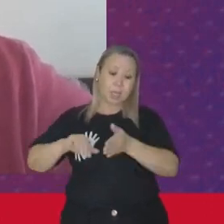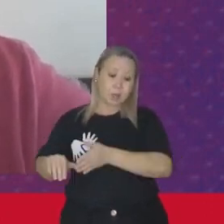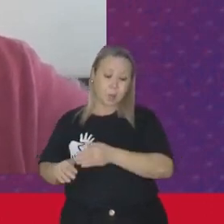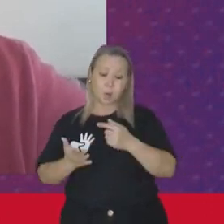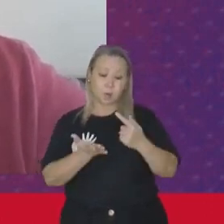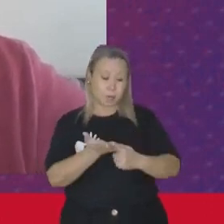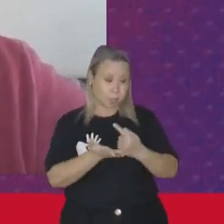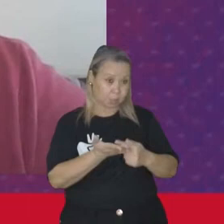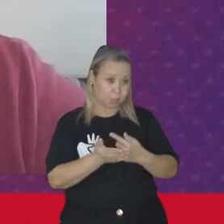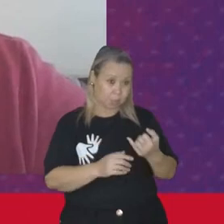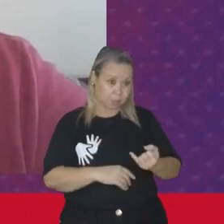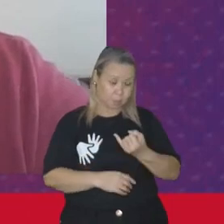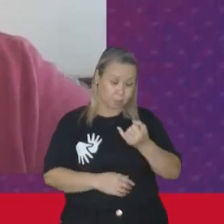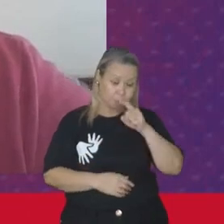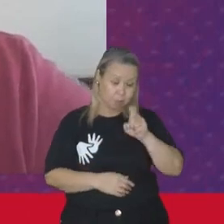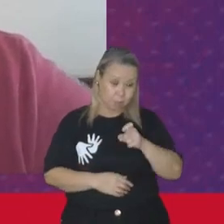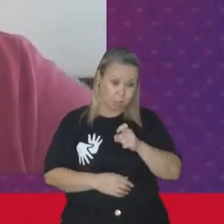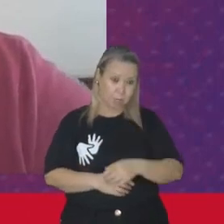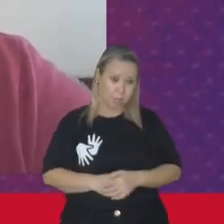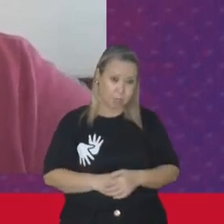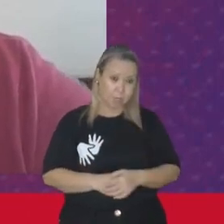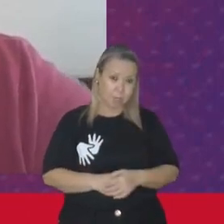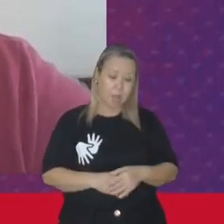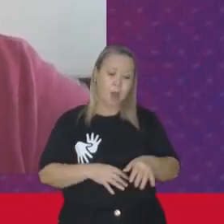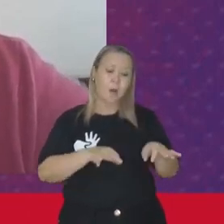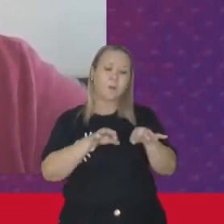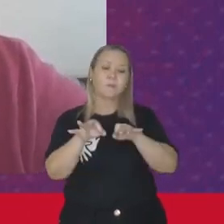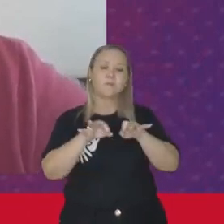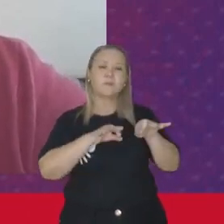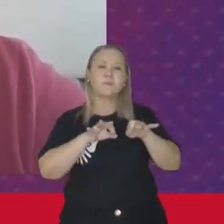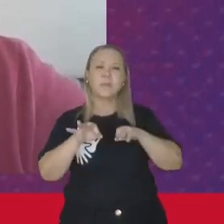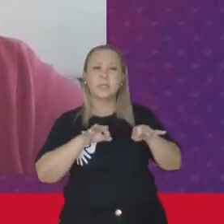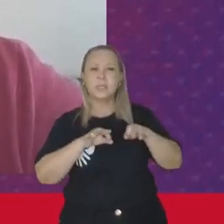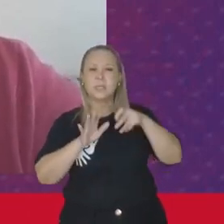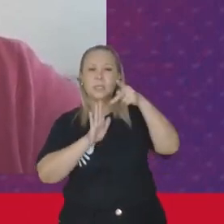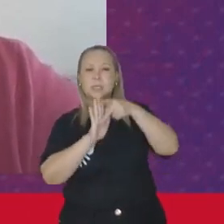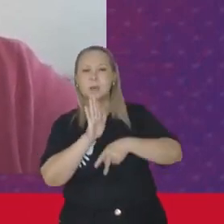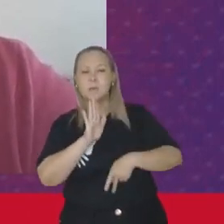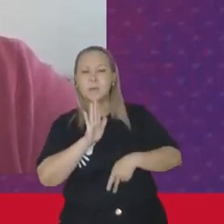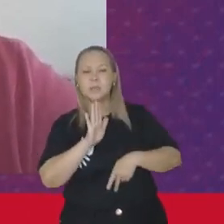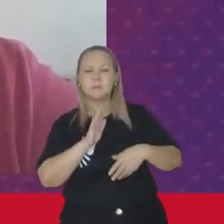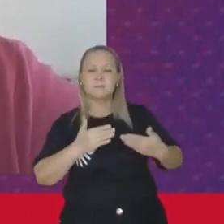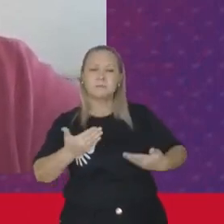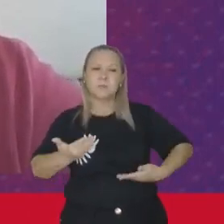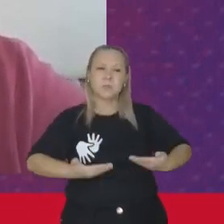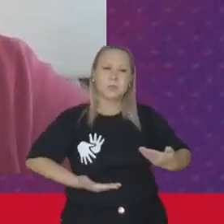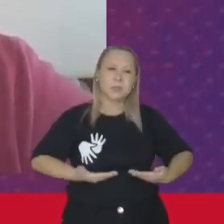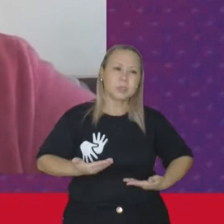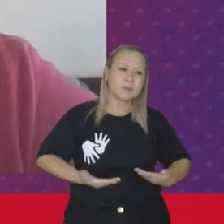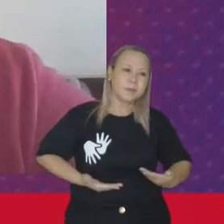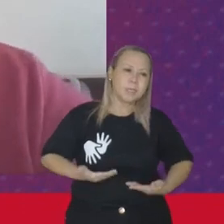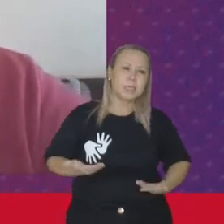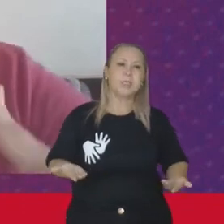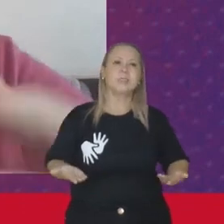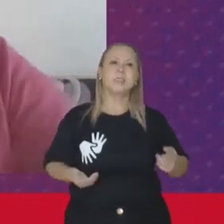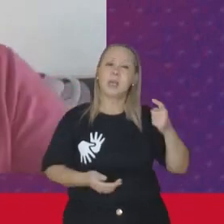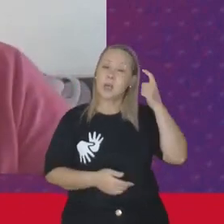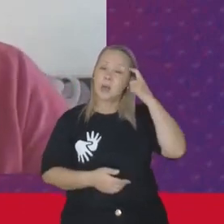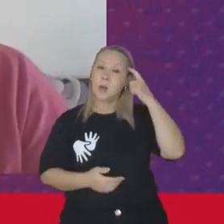agenda importante é o planejamento dos serviços, né? Pensando